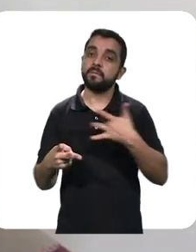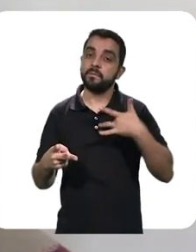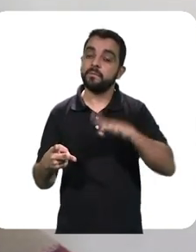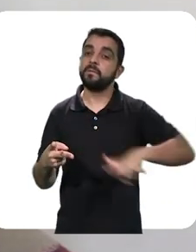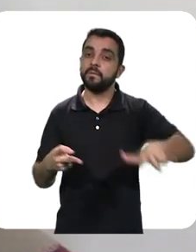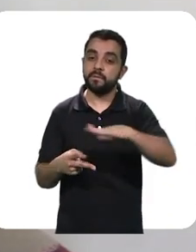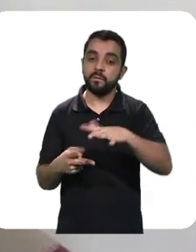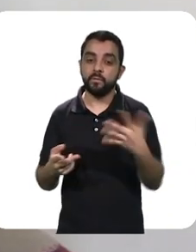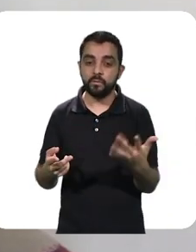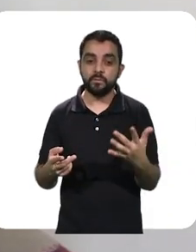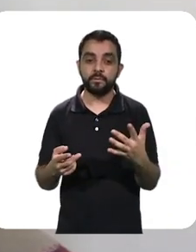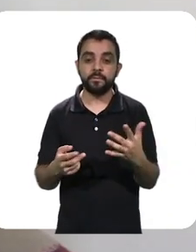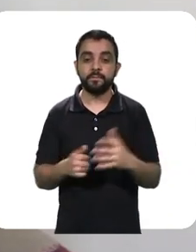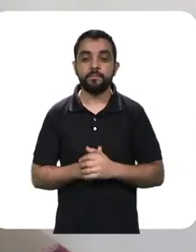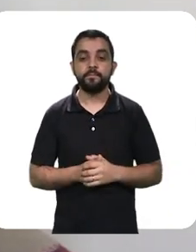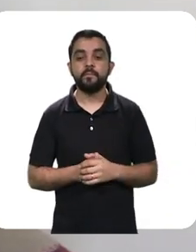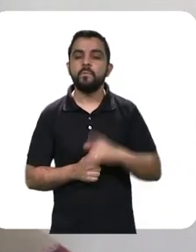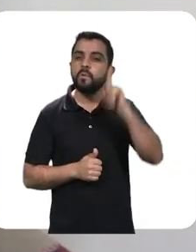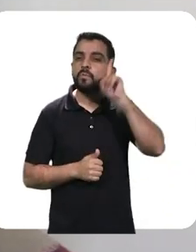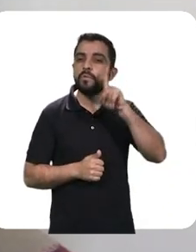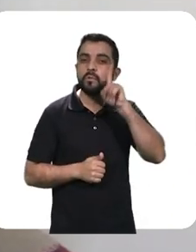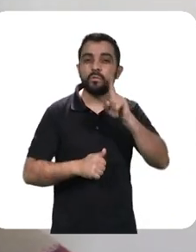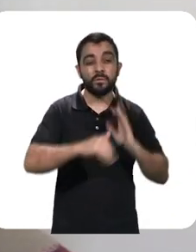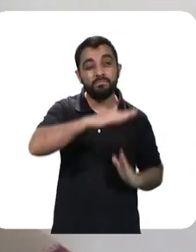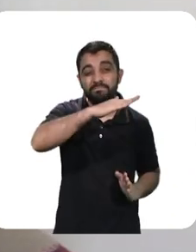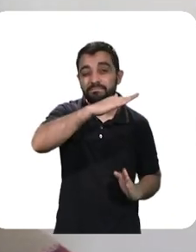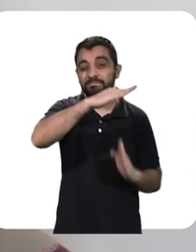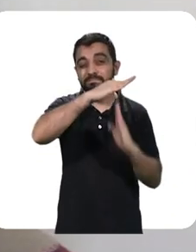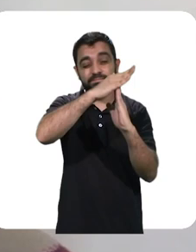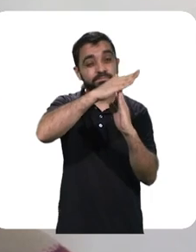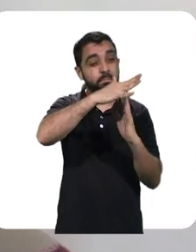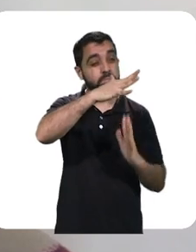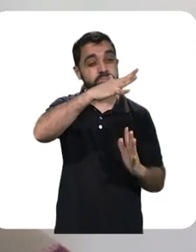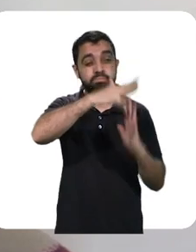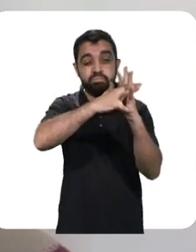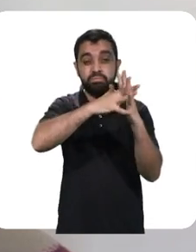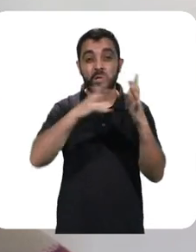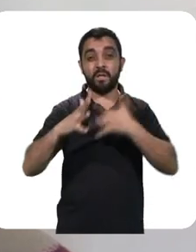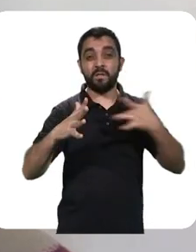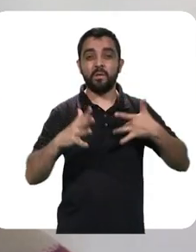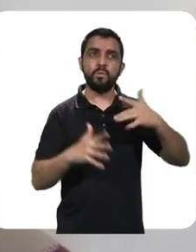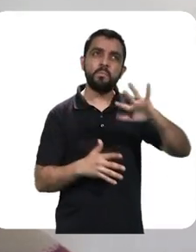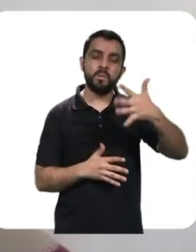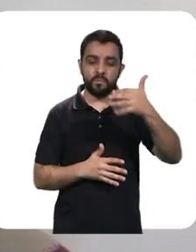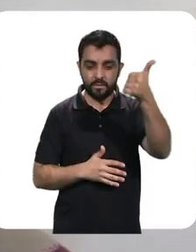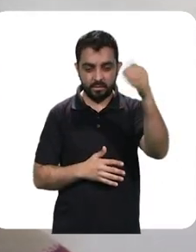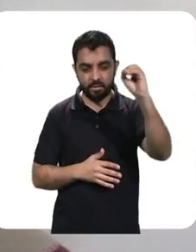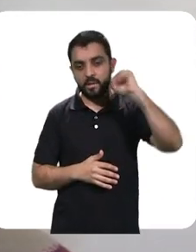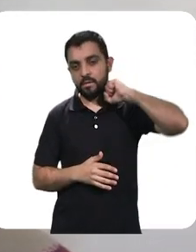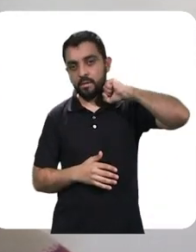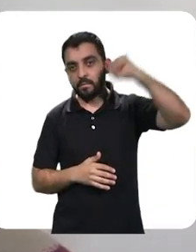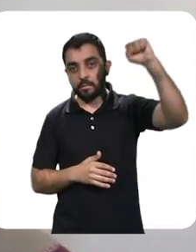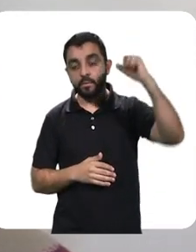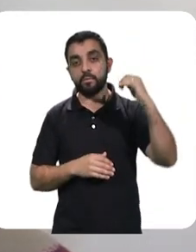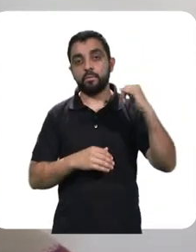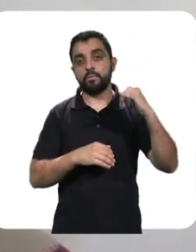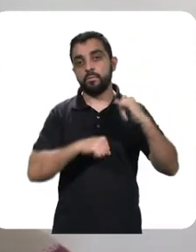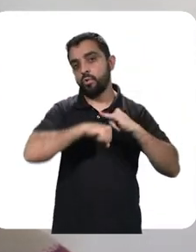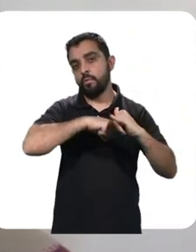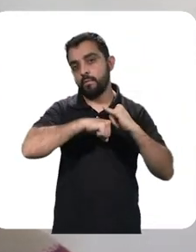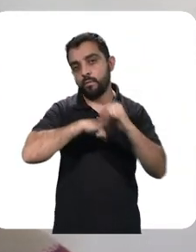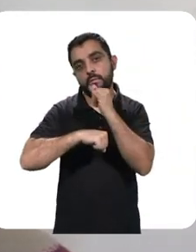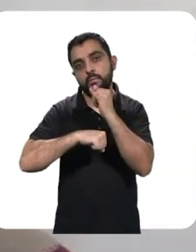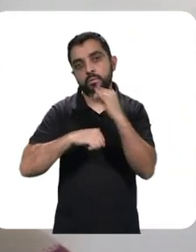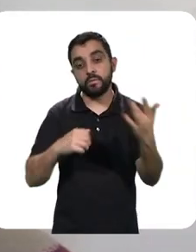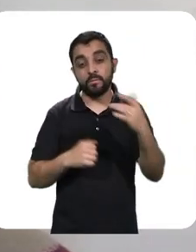que a gente tem. Então, o pico previsto aqui nos Estados Unidos para colapsar o sistema de saúde é em torno de 10 de abril, em Nova York,